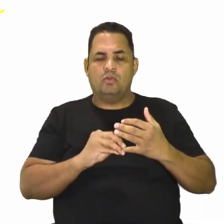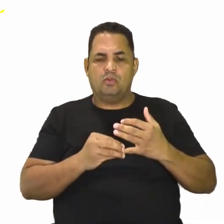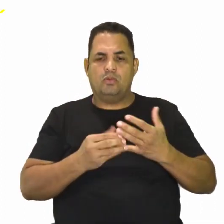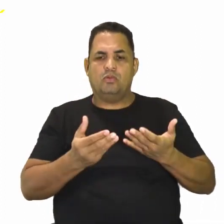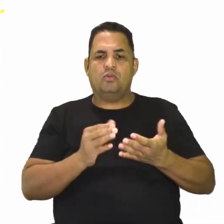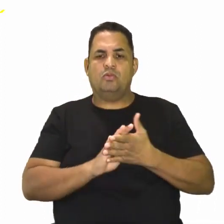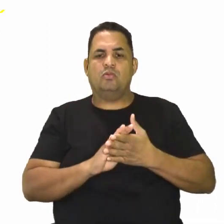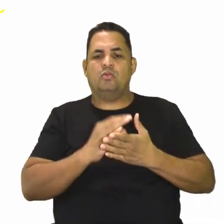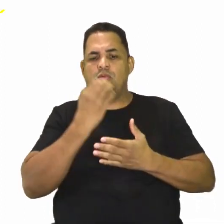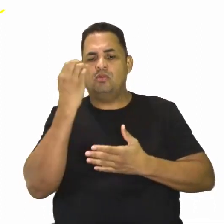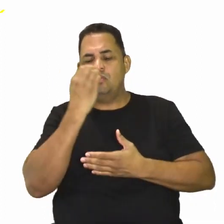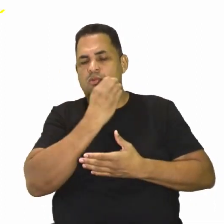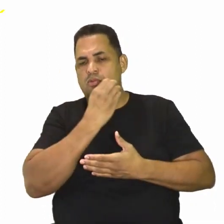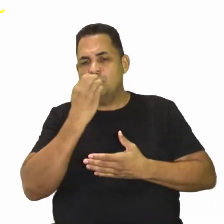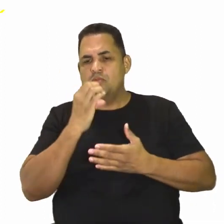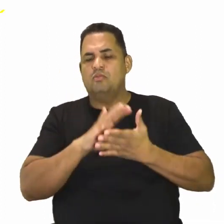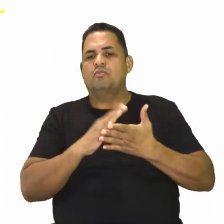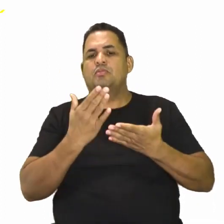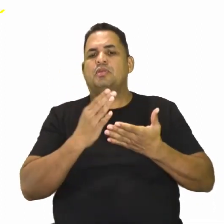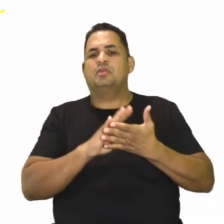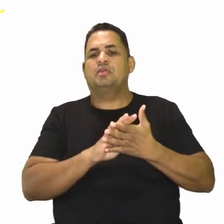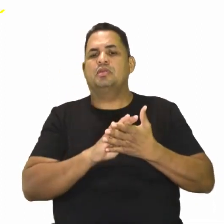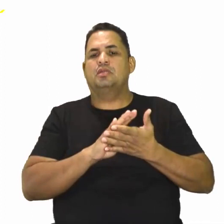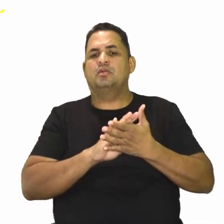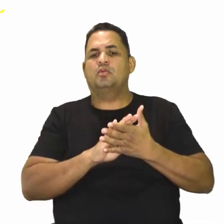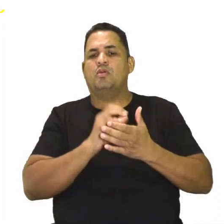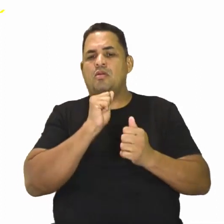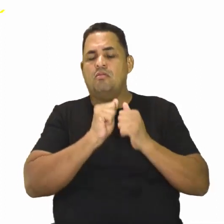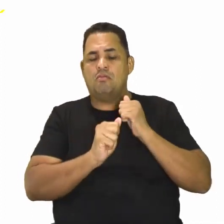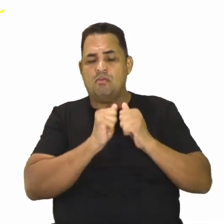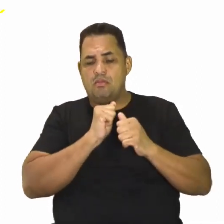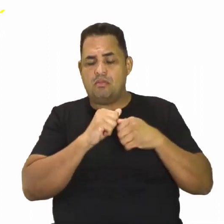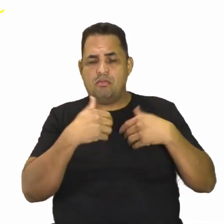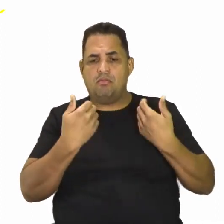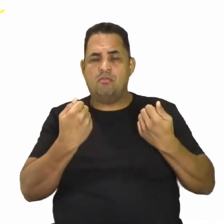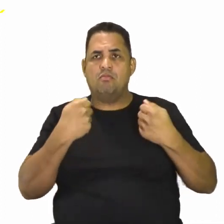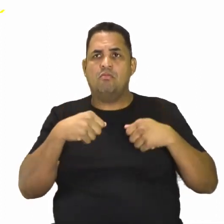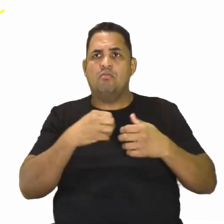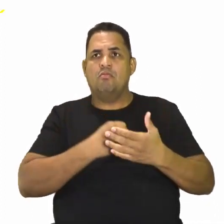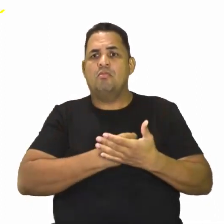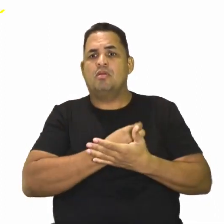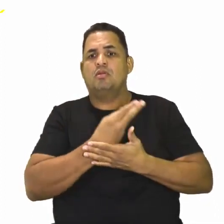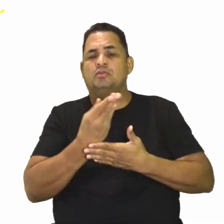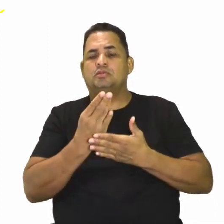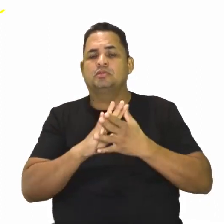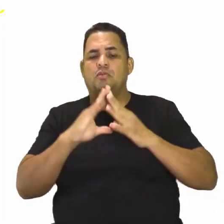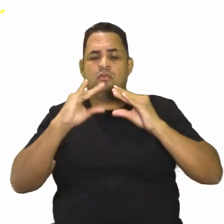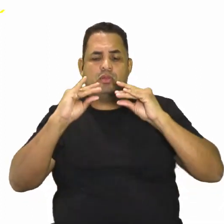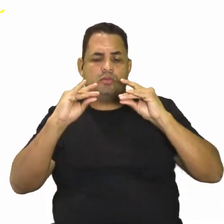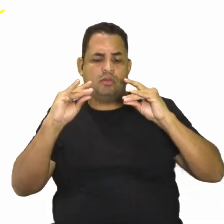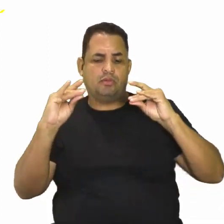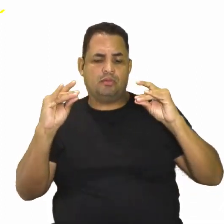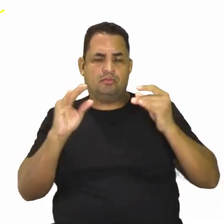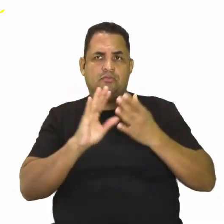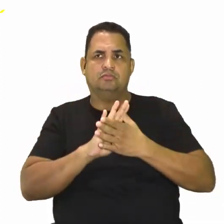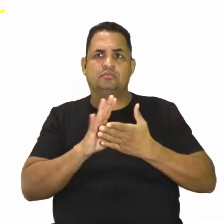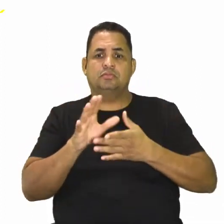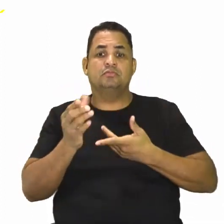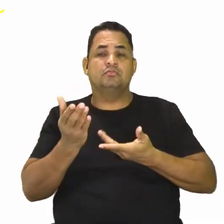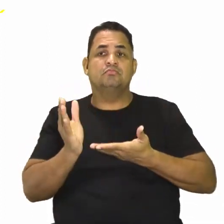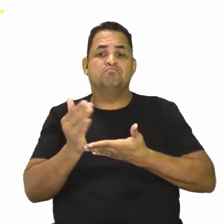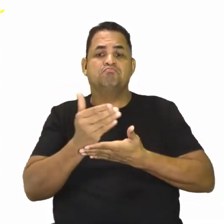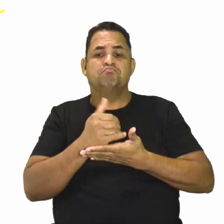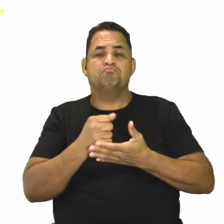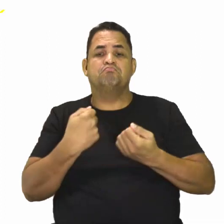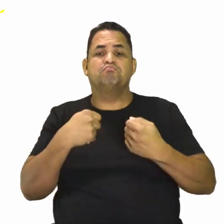que é o milho, a soja, o arroz, isso pode, a quantidade de umidade desse fruto, se ele não estiver muito boa para colher,